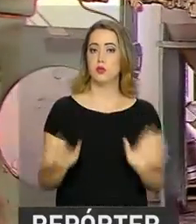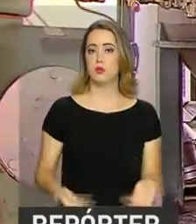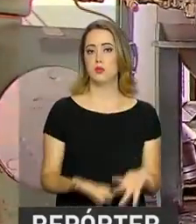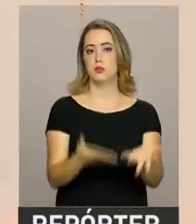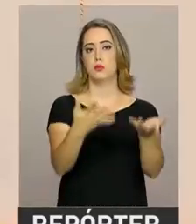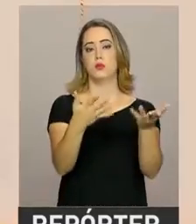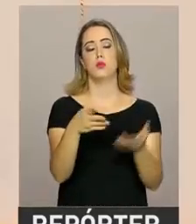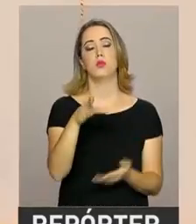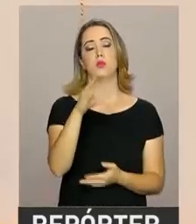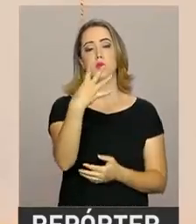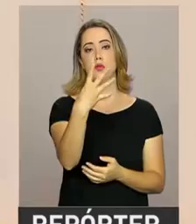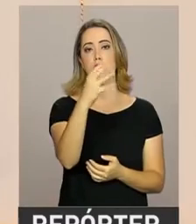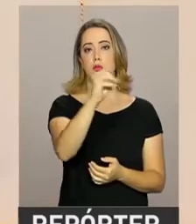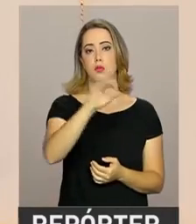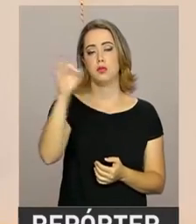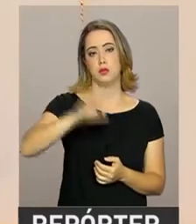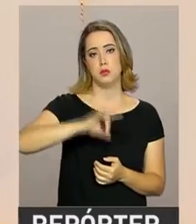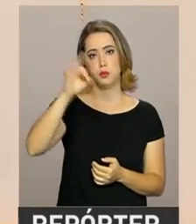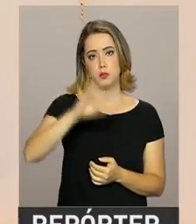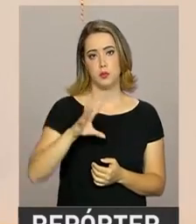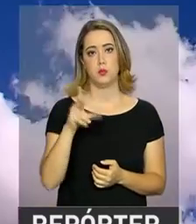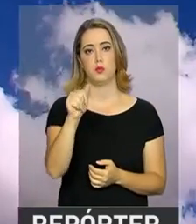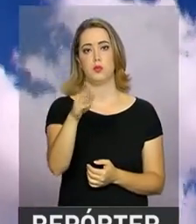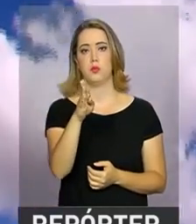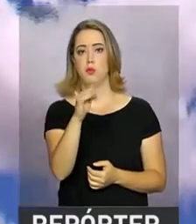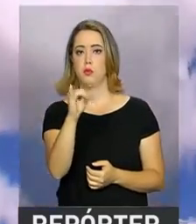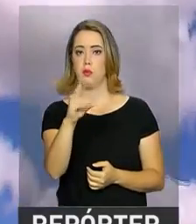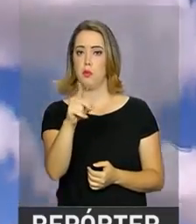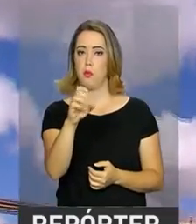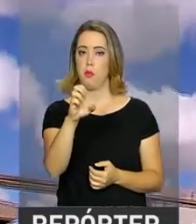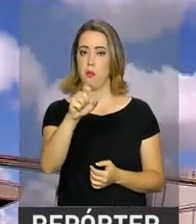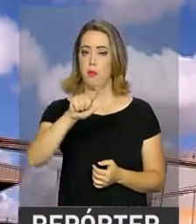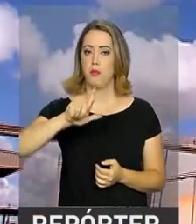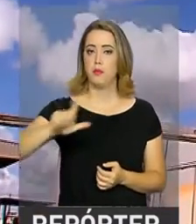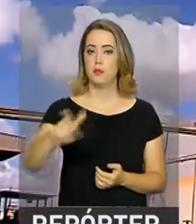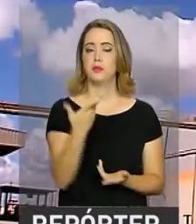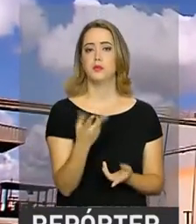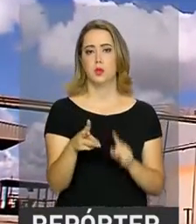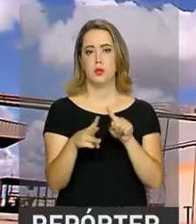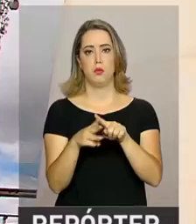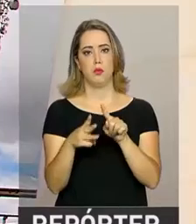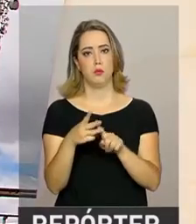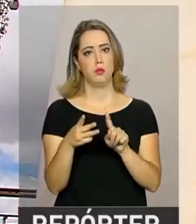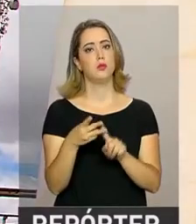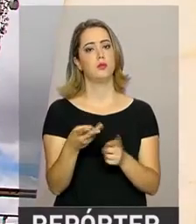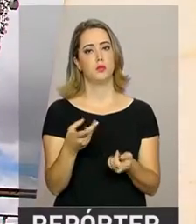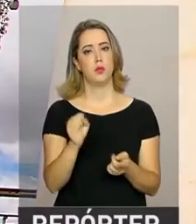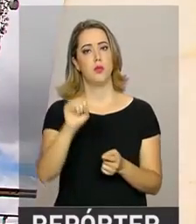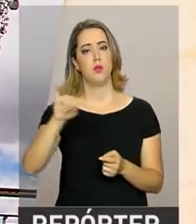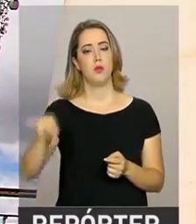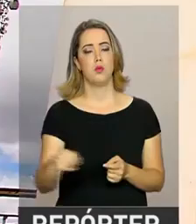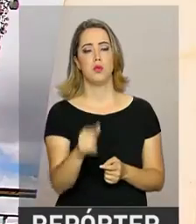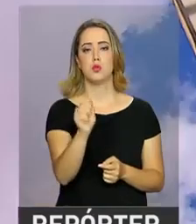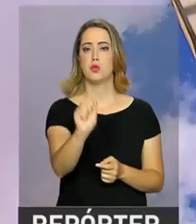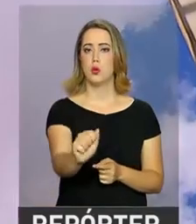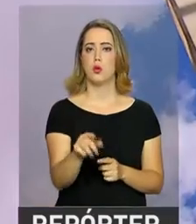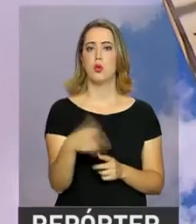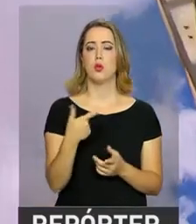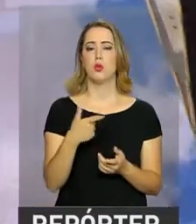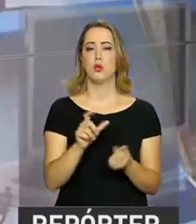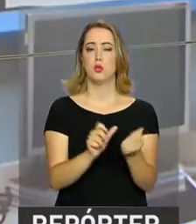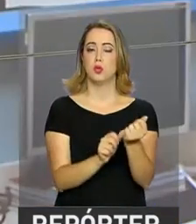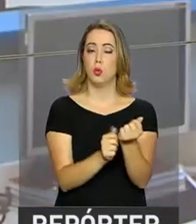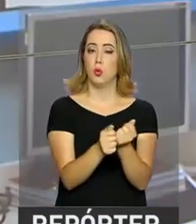participação as três principais matérias primas usadas na produção de biodiesel foram soja gordura bovina e